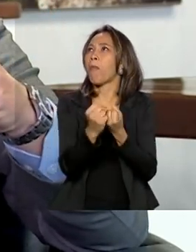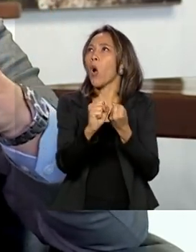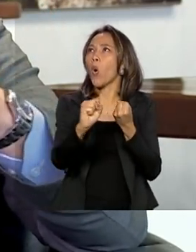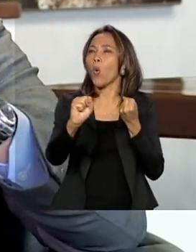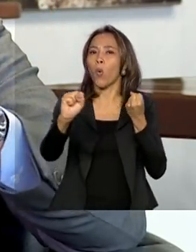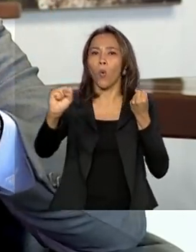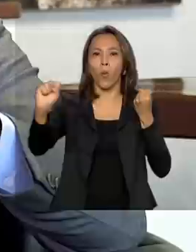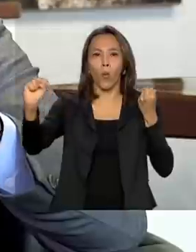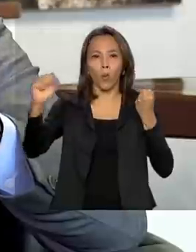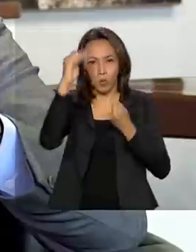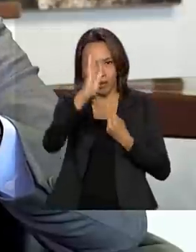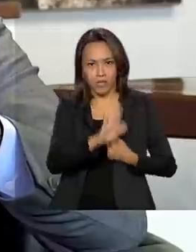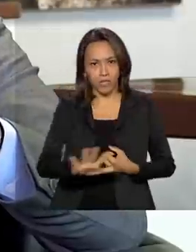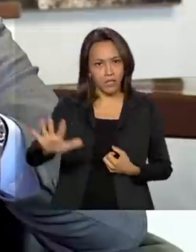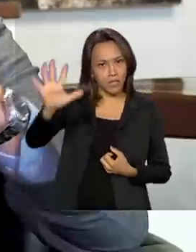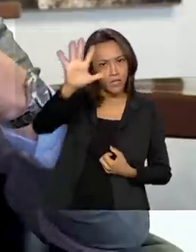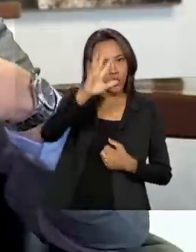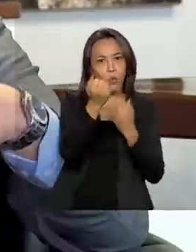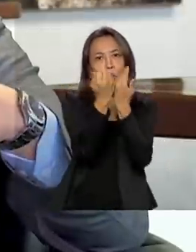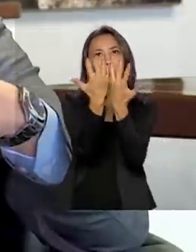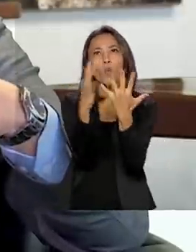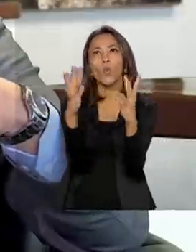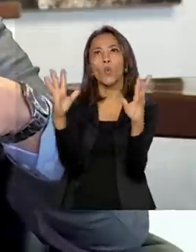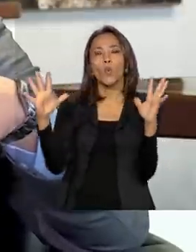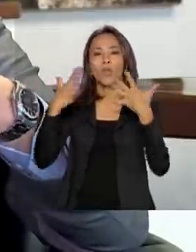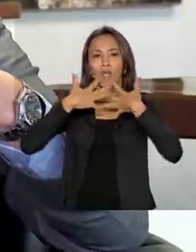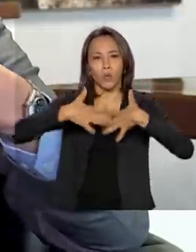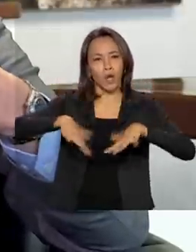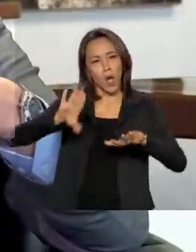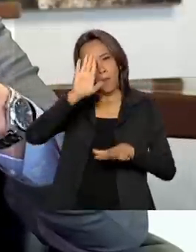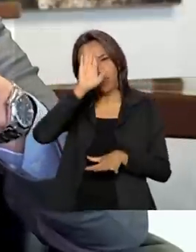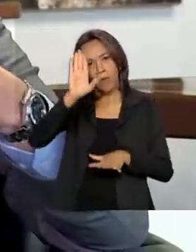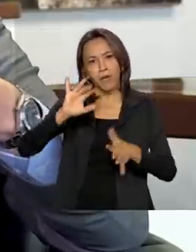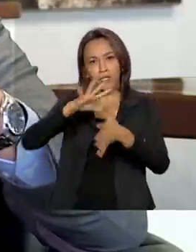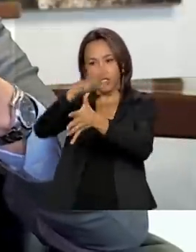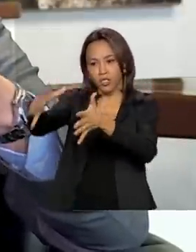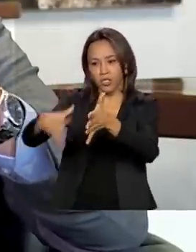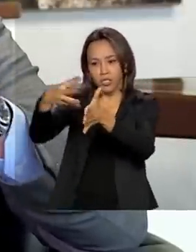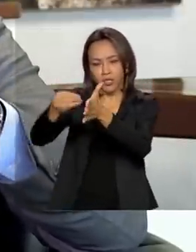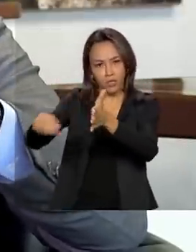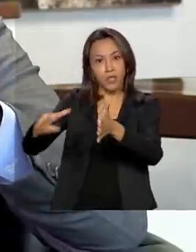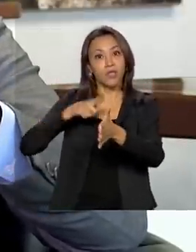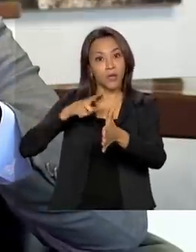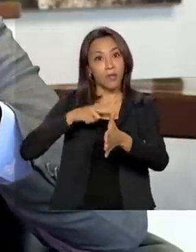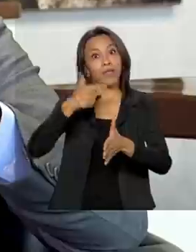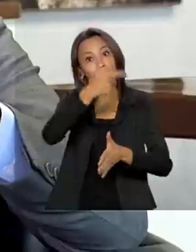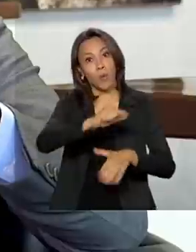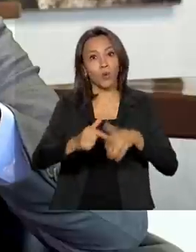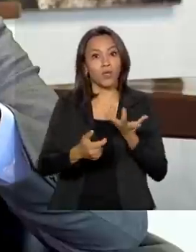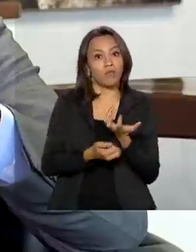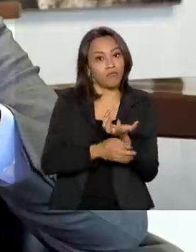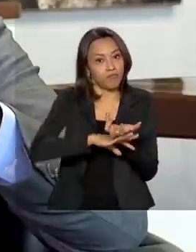por floresta nativa, especificamente a Amazônia, mas não só, tem Pantanal, enfim.